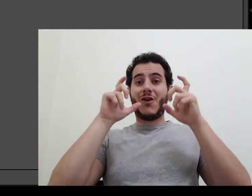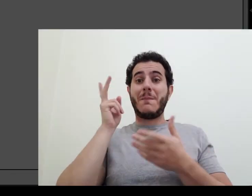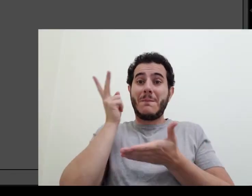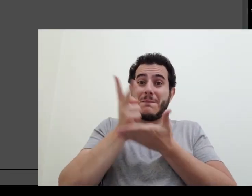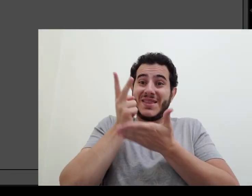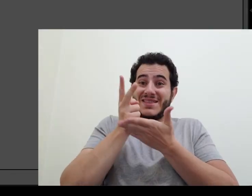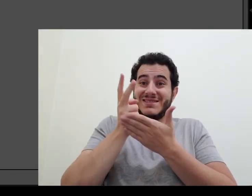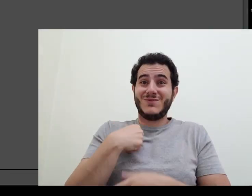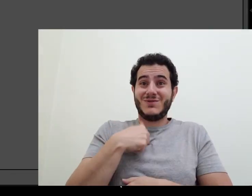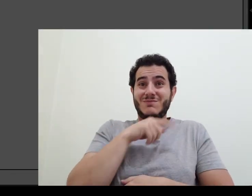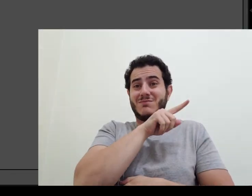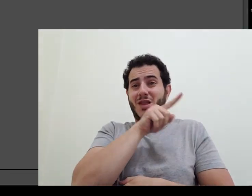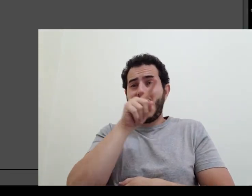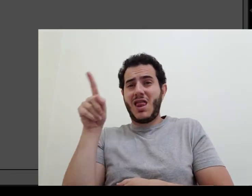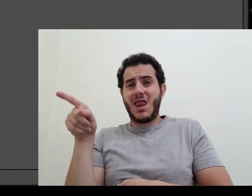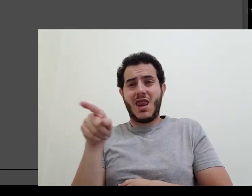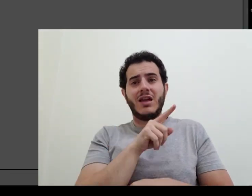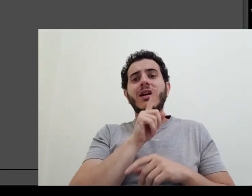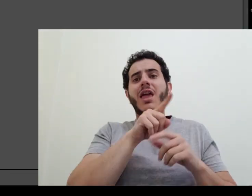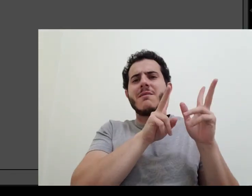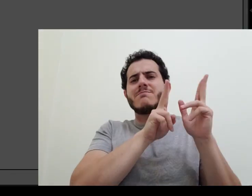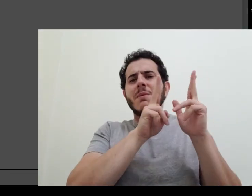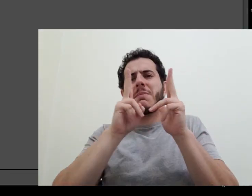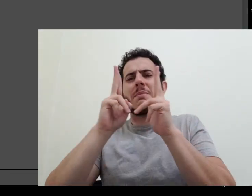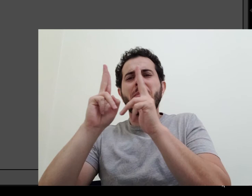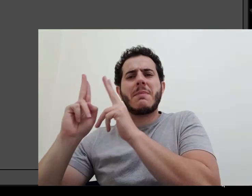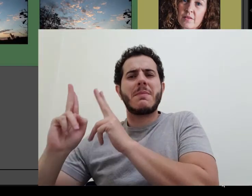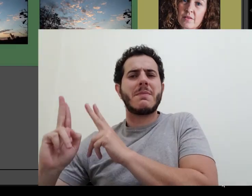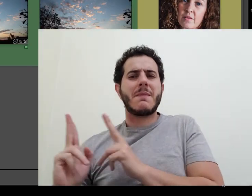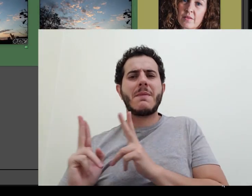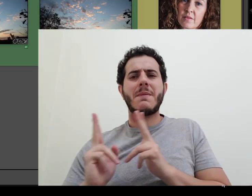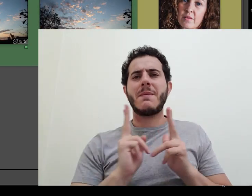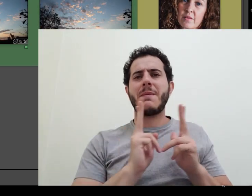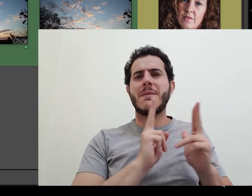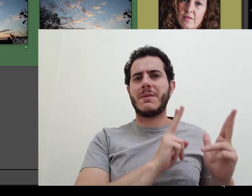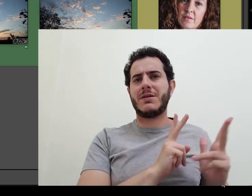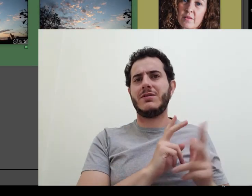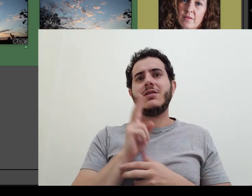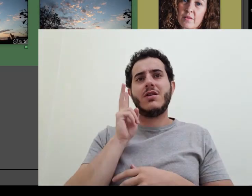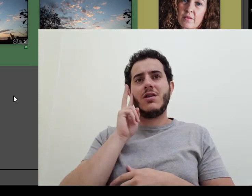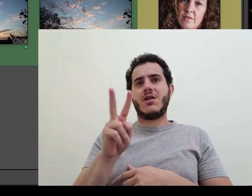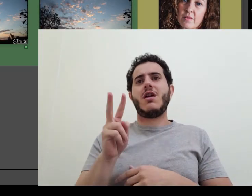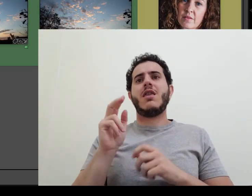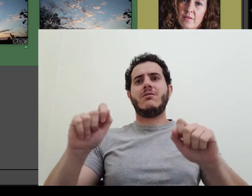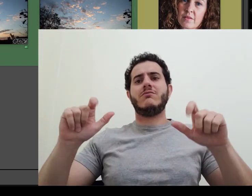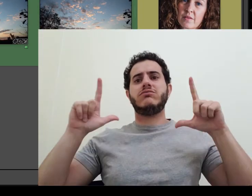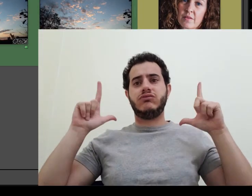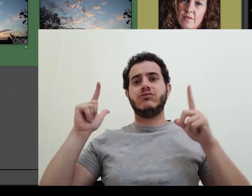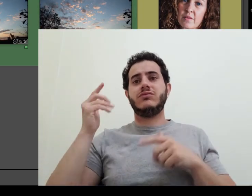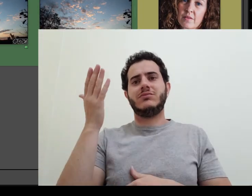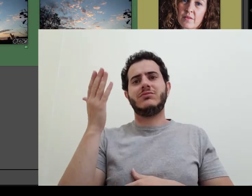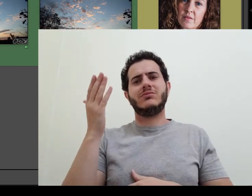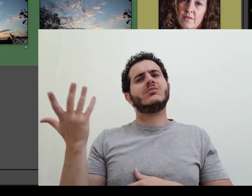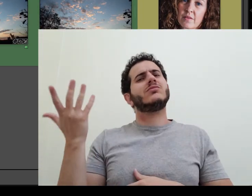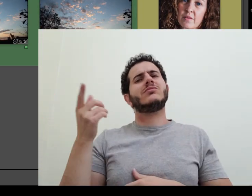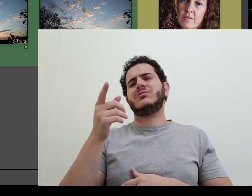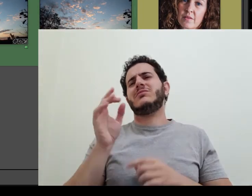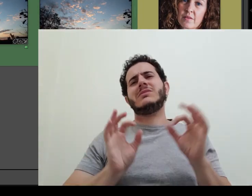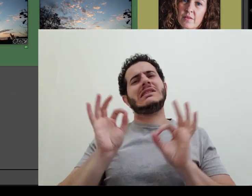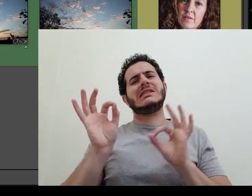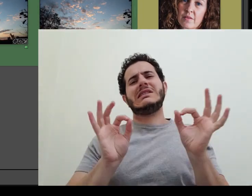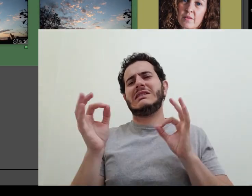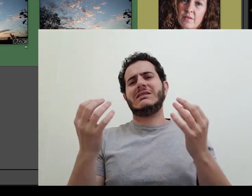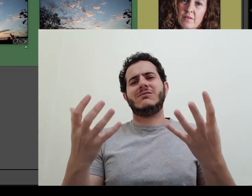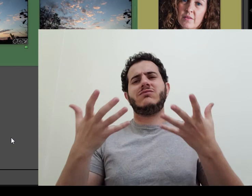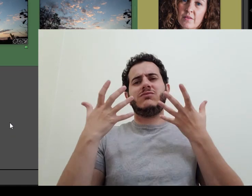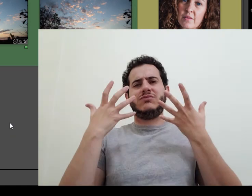eu vou botar em todas as fotos, olha as minhas fotos ali, são aquelas mesmas que estão lá, que a gente está visualizando no Windows. Todas tratadas, né?